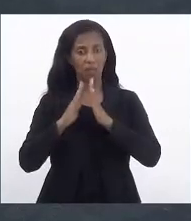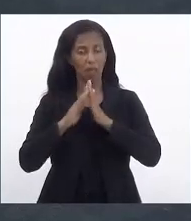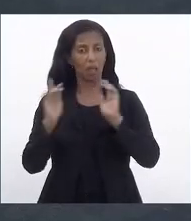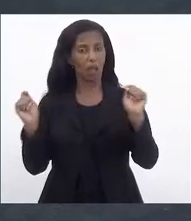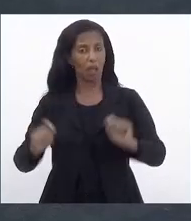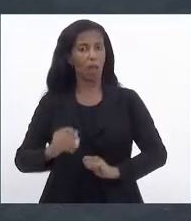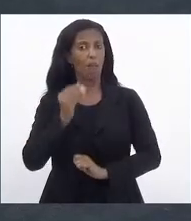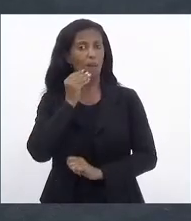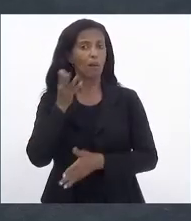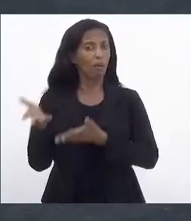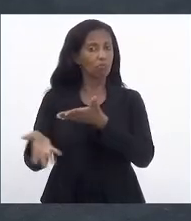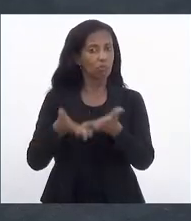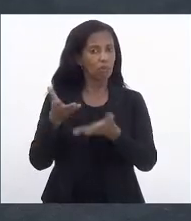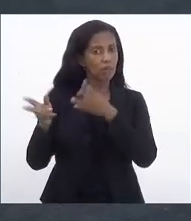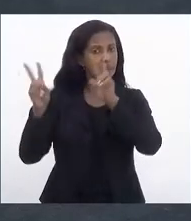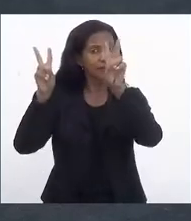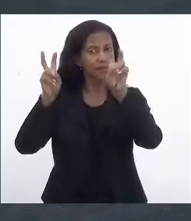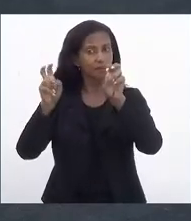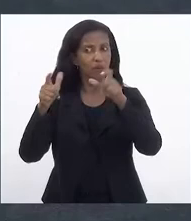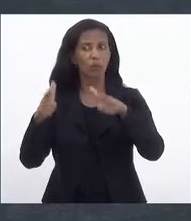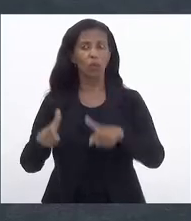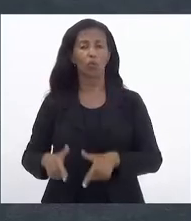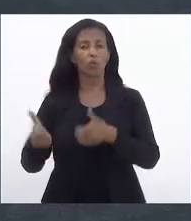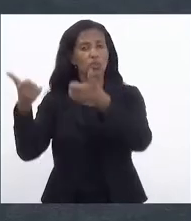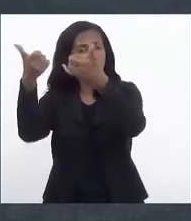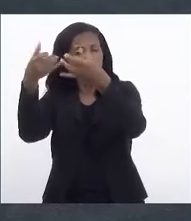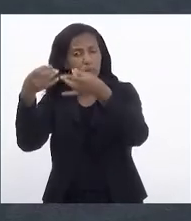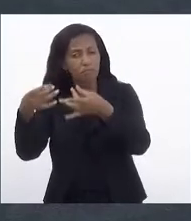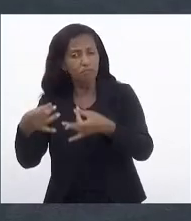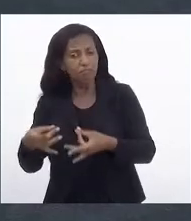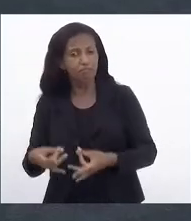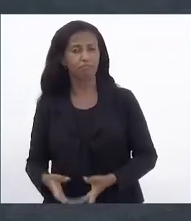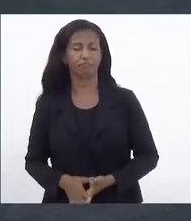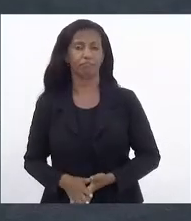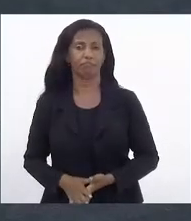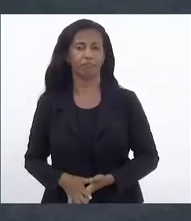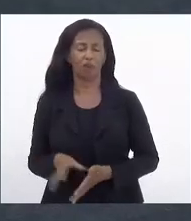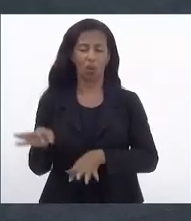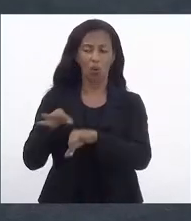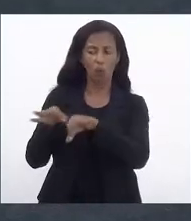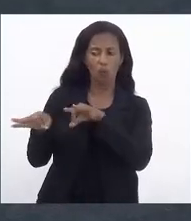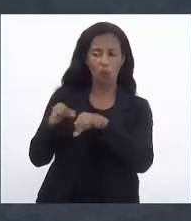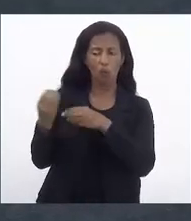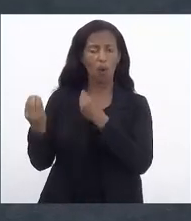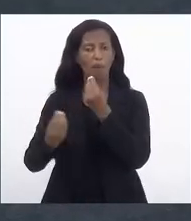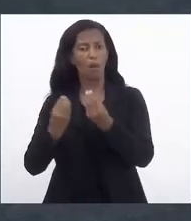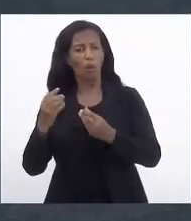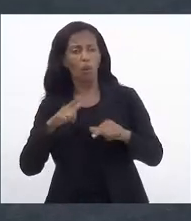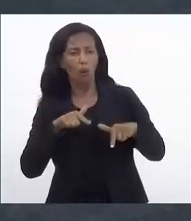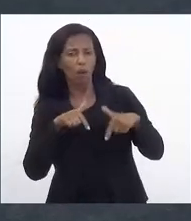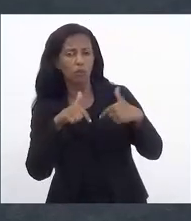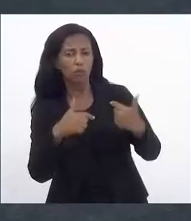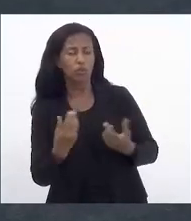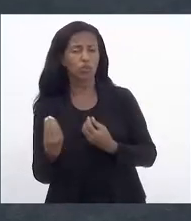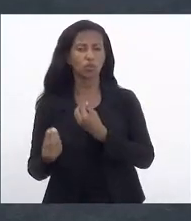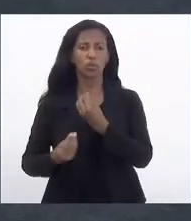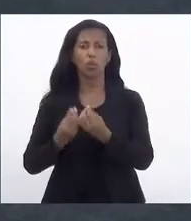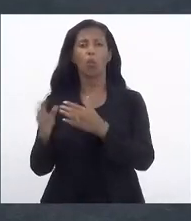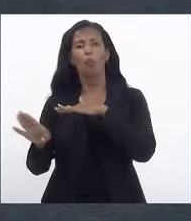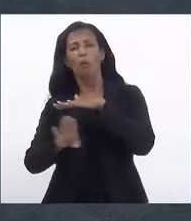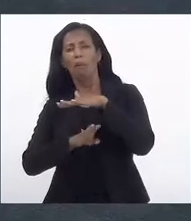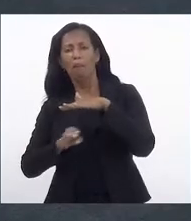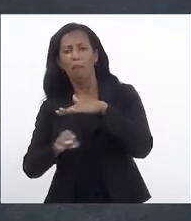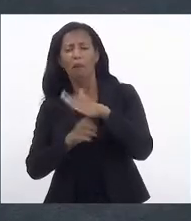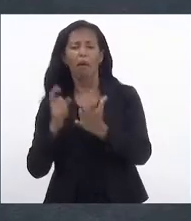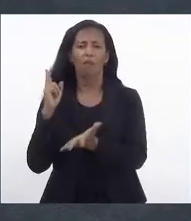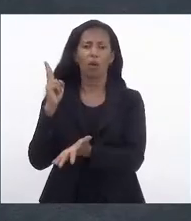podermos tratar essa matéria onde a gente explica tudo de que forma fazer como o empresário